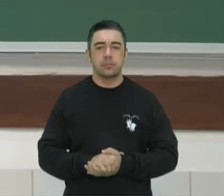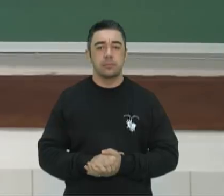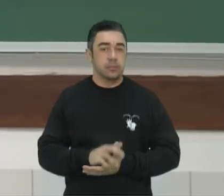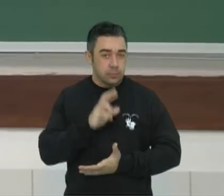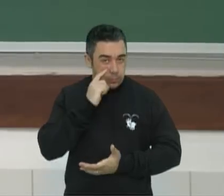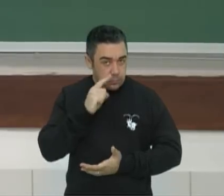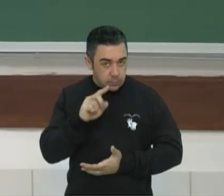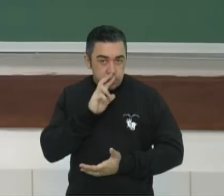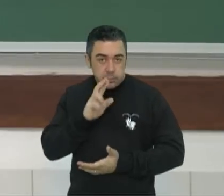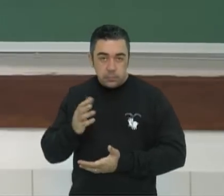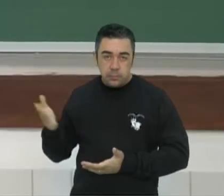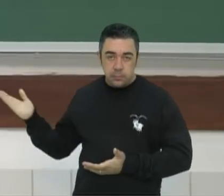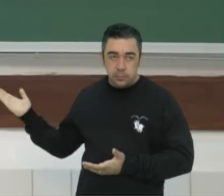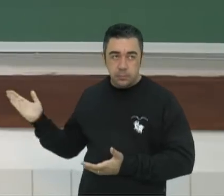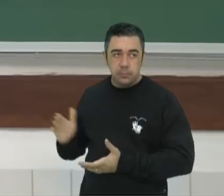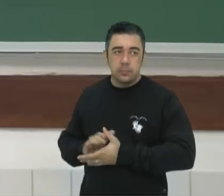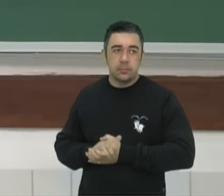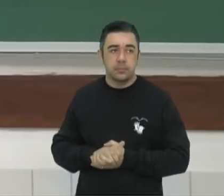Vamos ver lá então, gente.